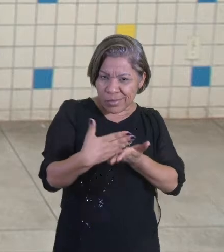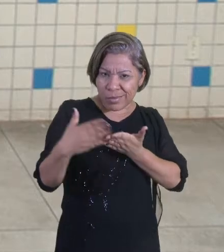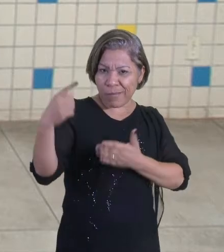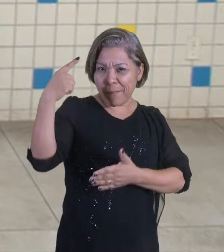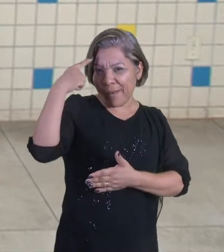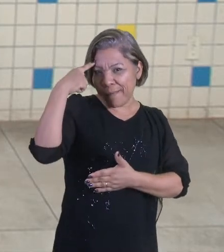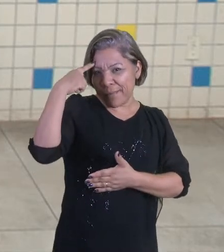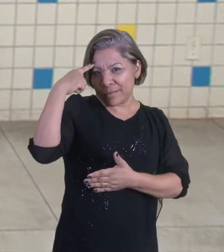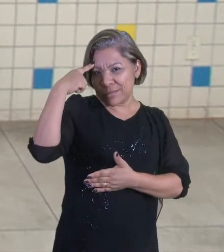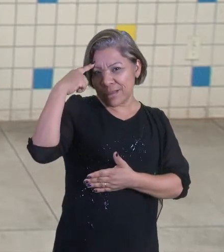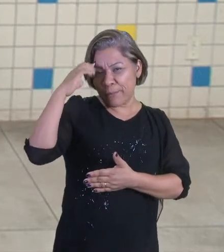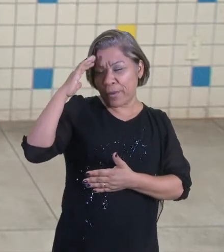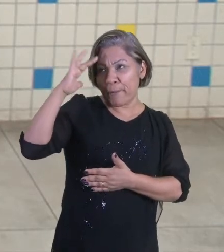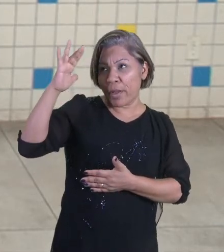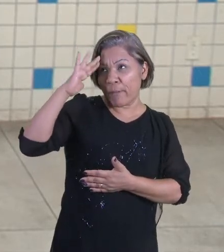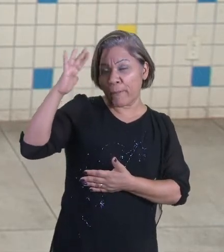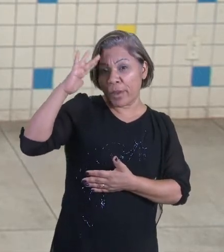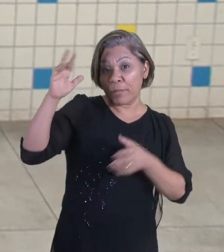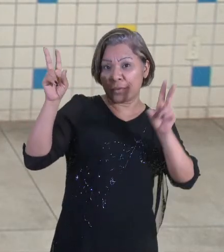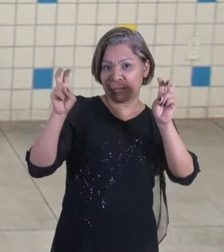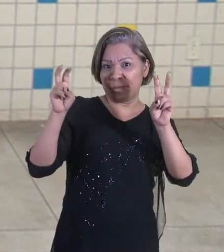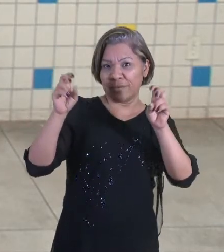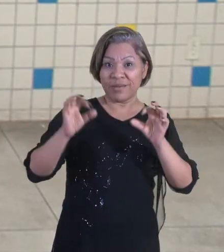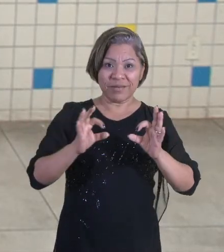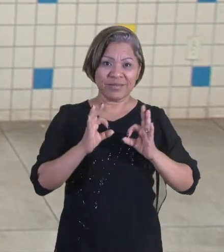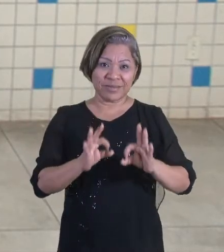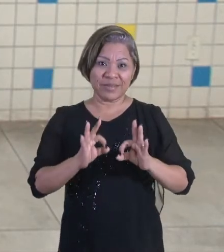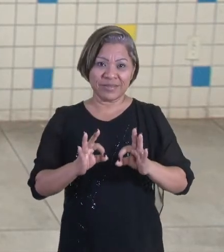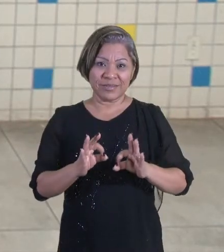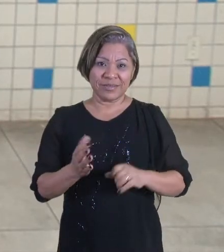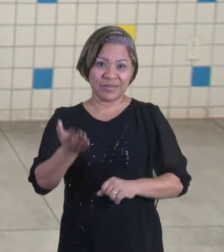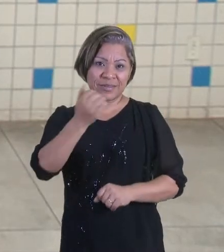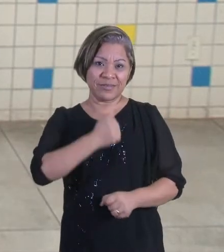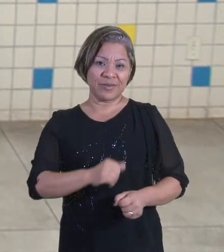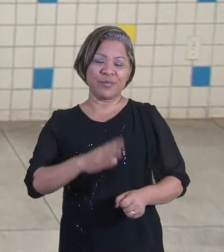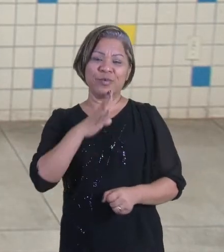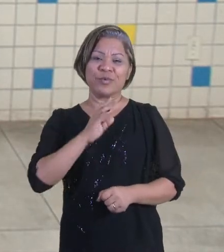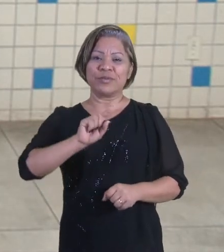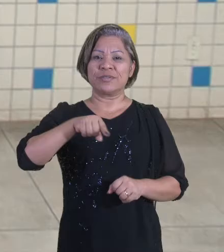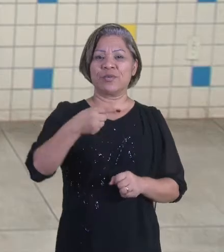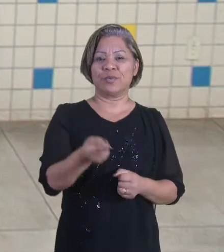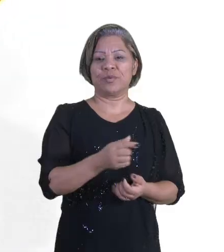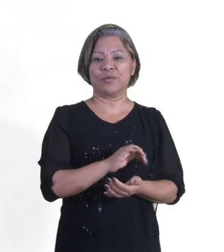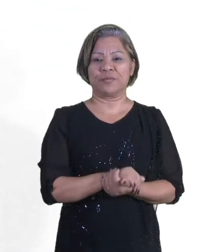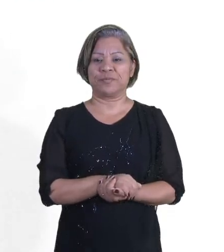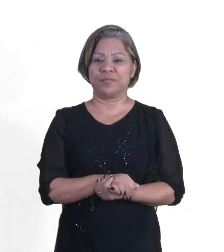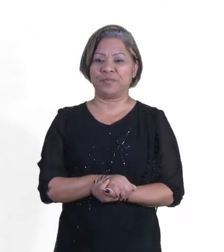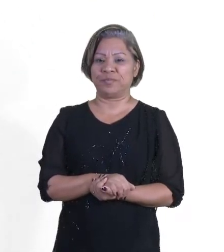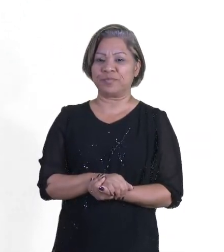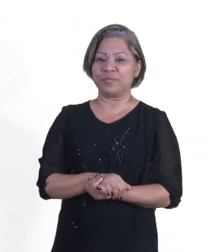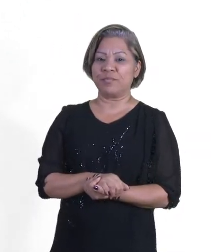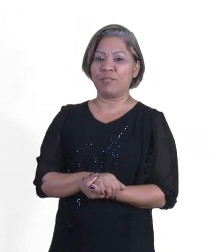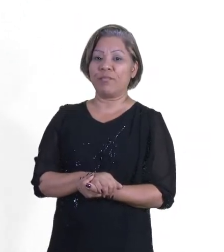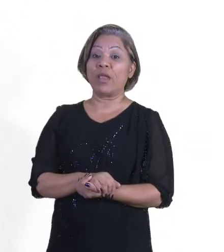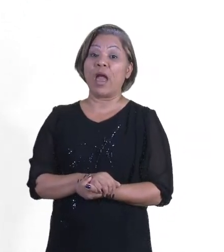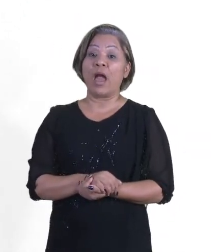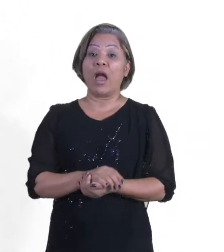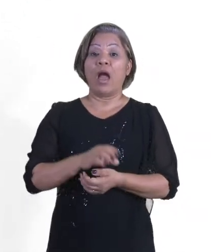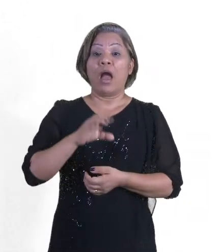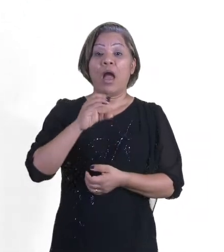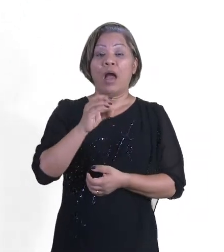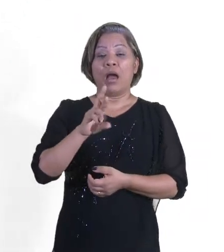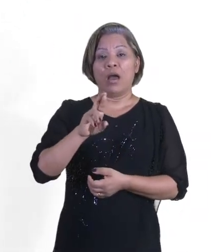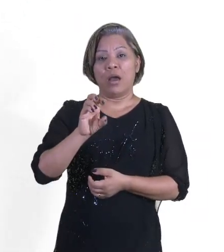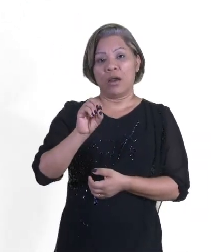refletir sobre aquele determinado tema. Certinho? Vamos conhecer a outra? Crônica histórica.